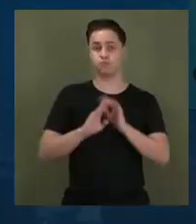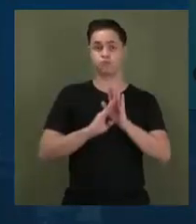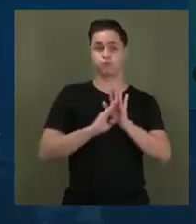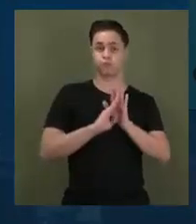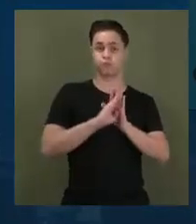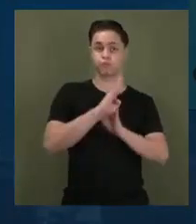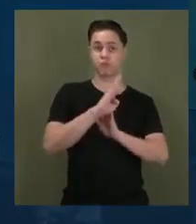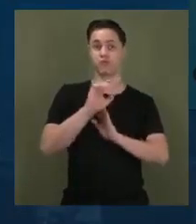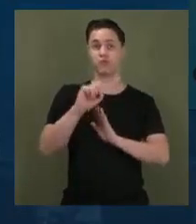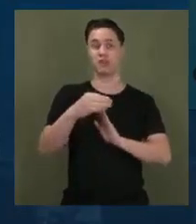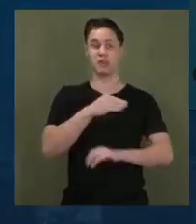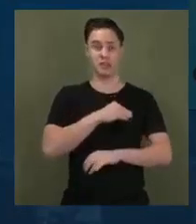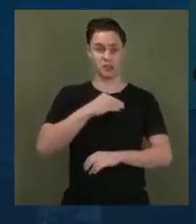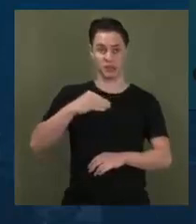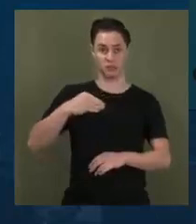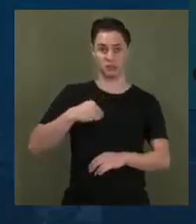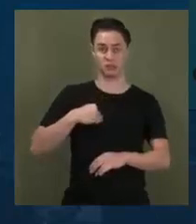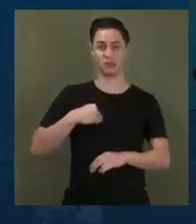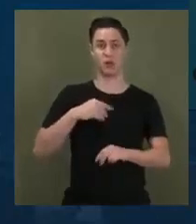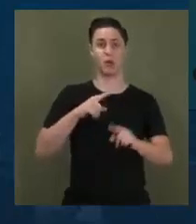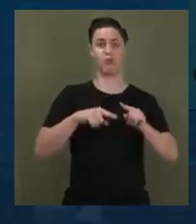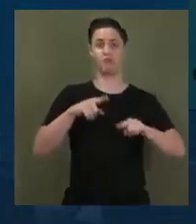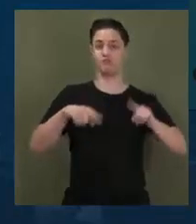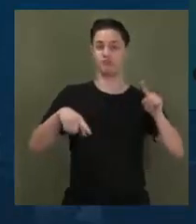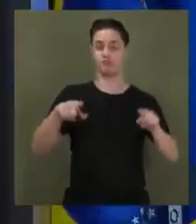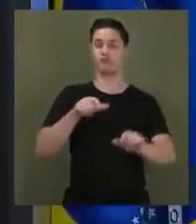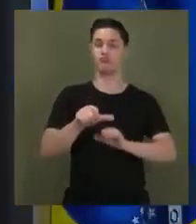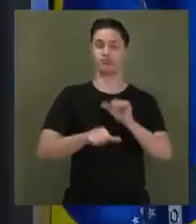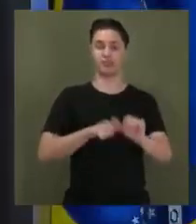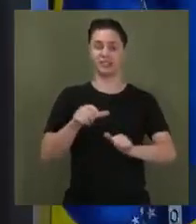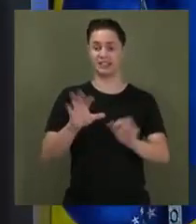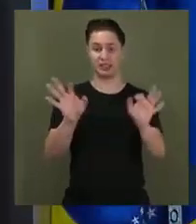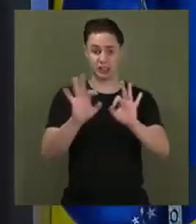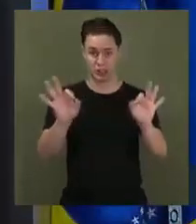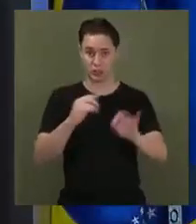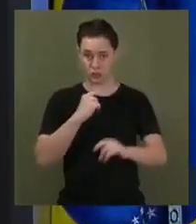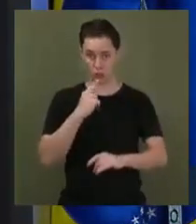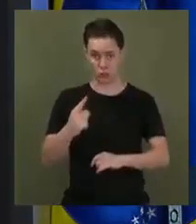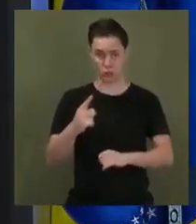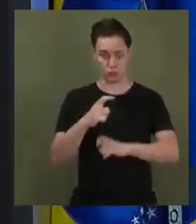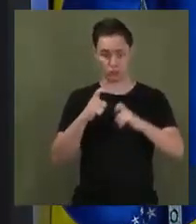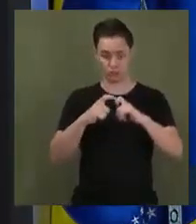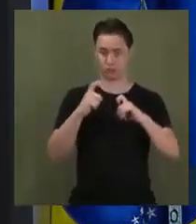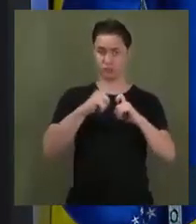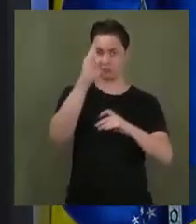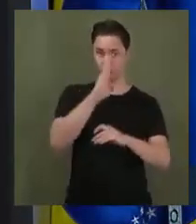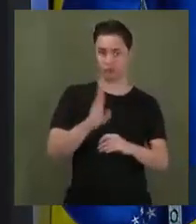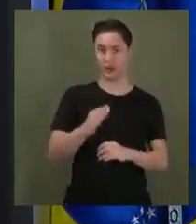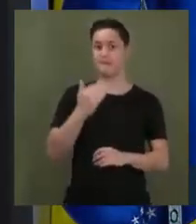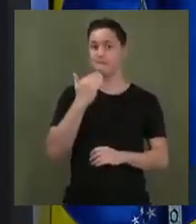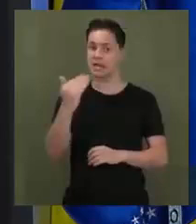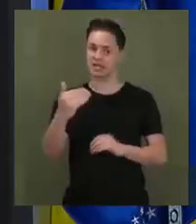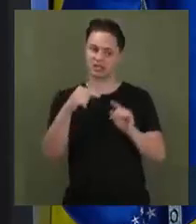de exames laboratoriais alterados. E nenhum médico, poucos médicos no Brasil e no mundo, pede esses